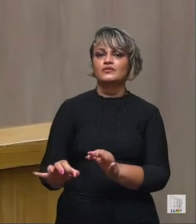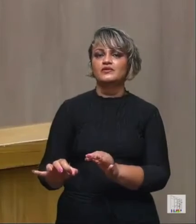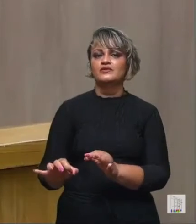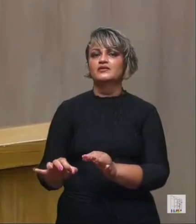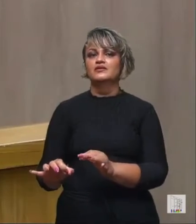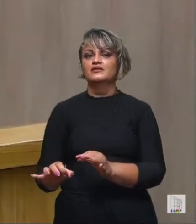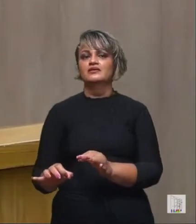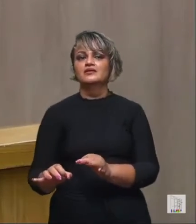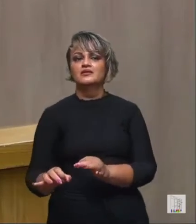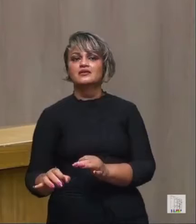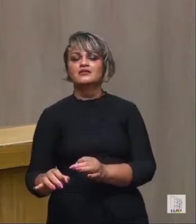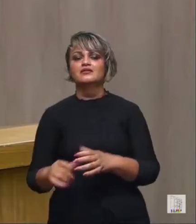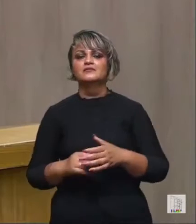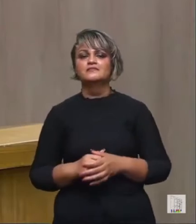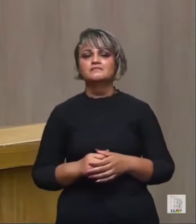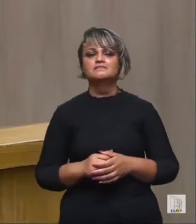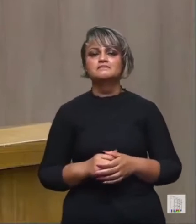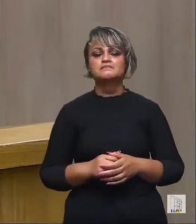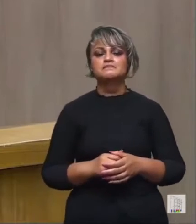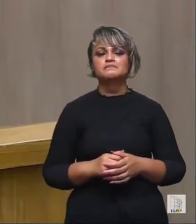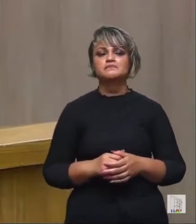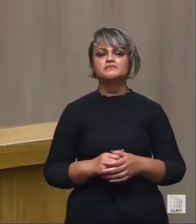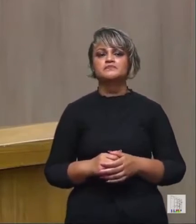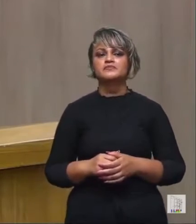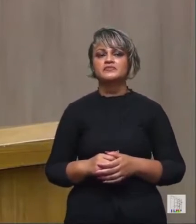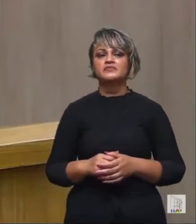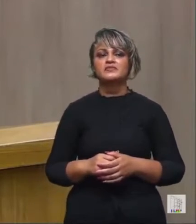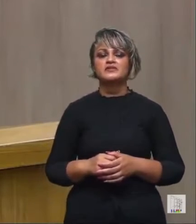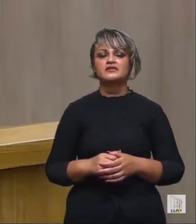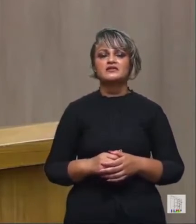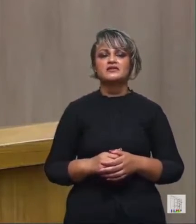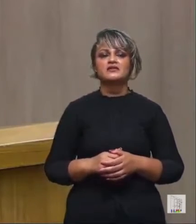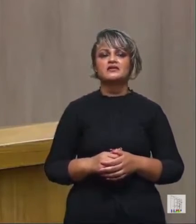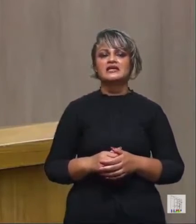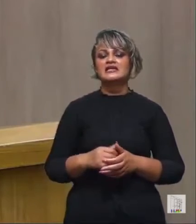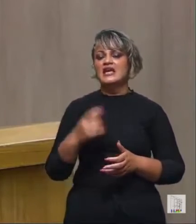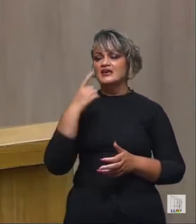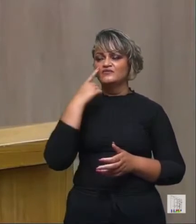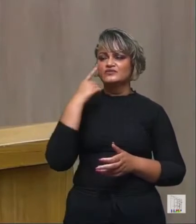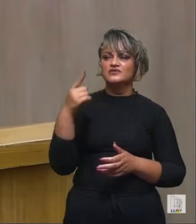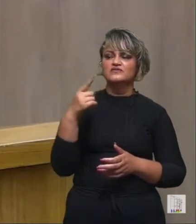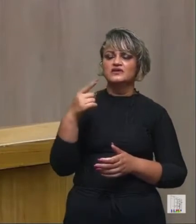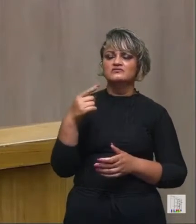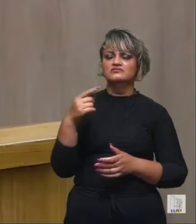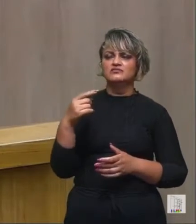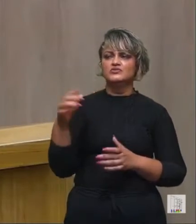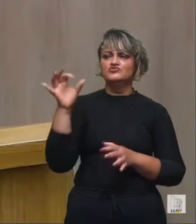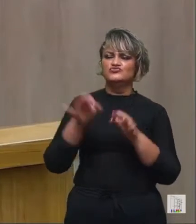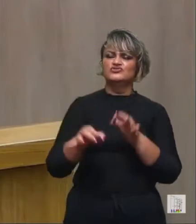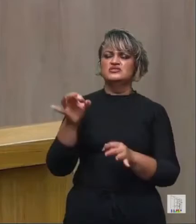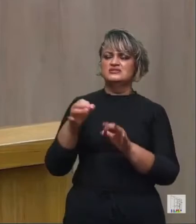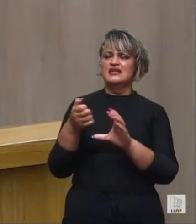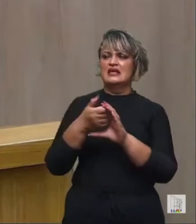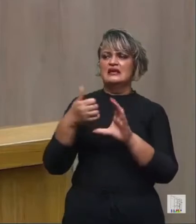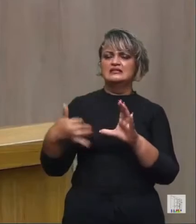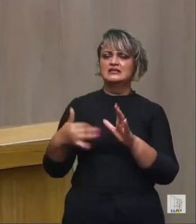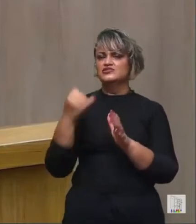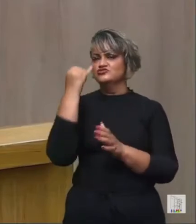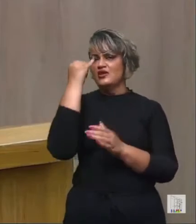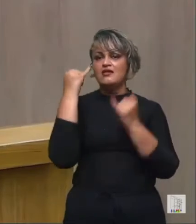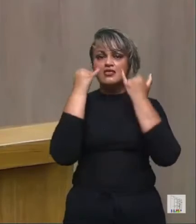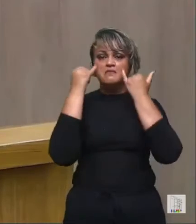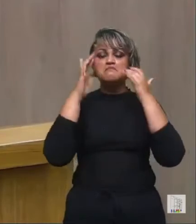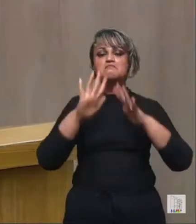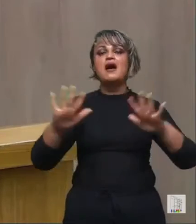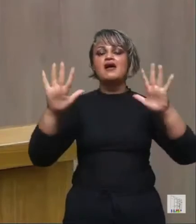disponibilidade 24/7. A imagem, o respeito e a figura da justiça alavanca-se nesta confiança.